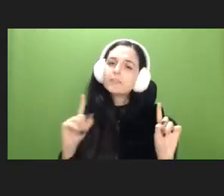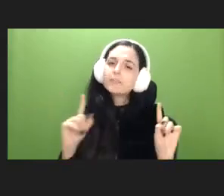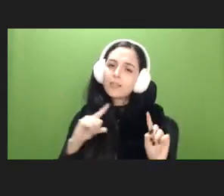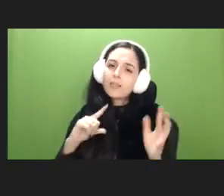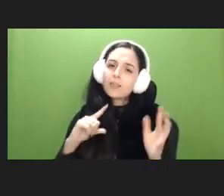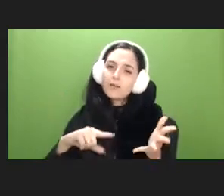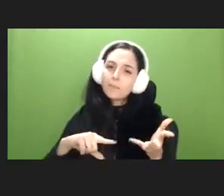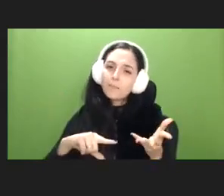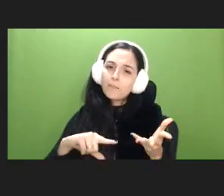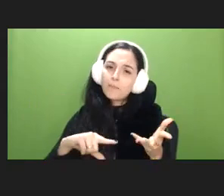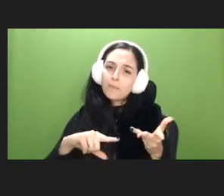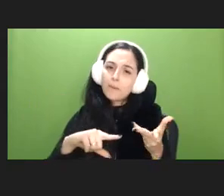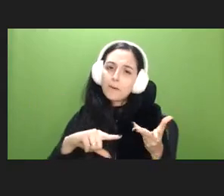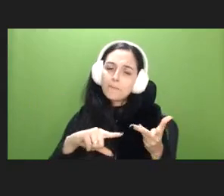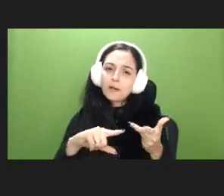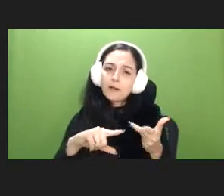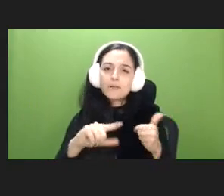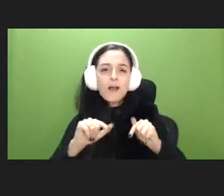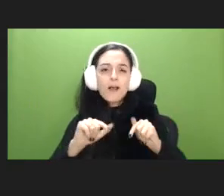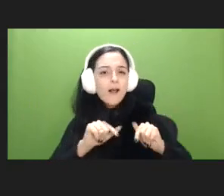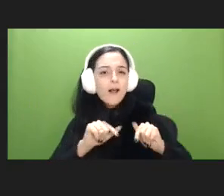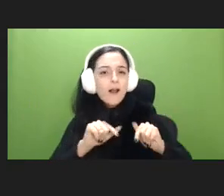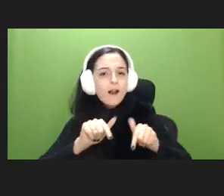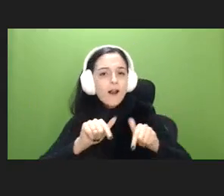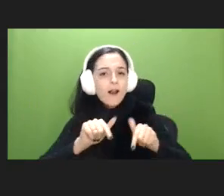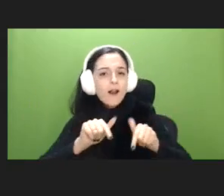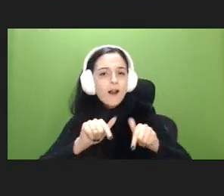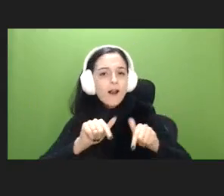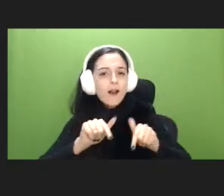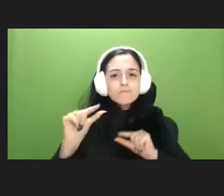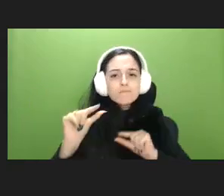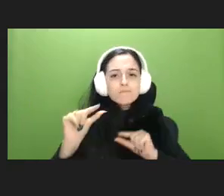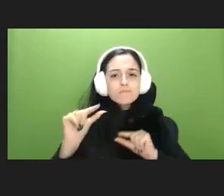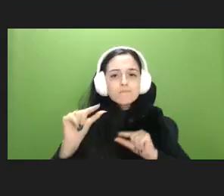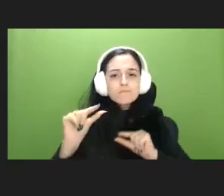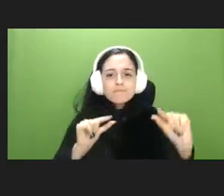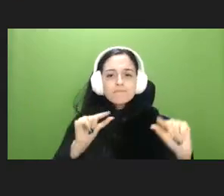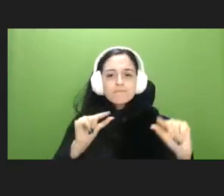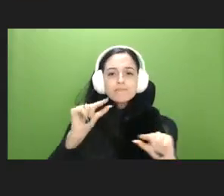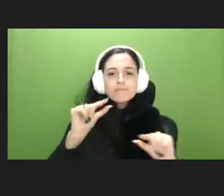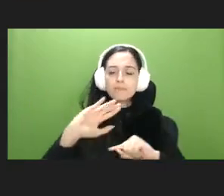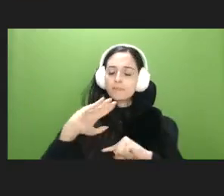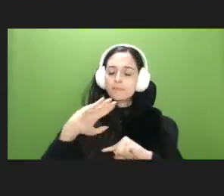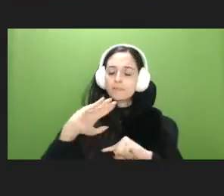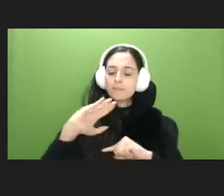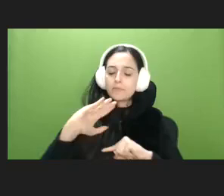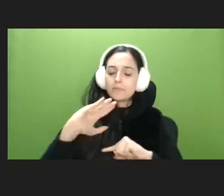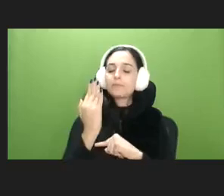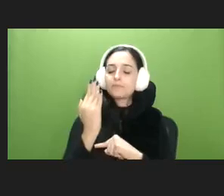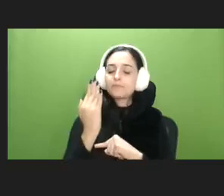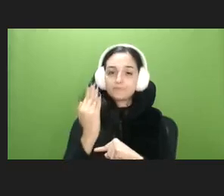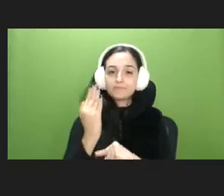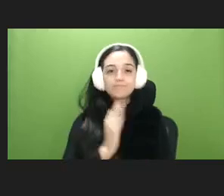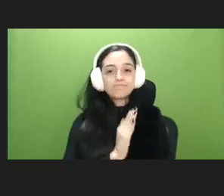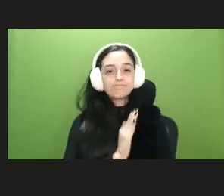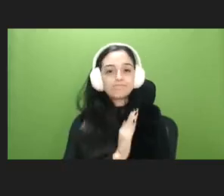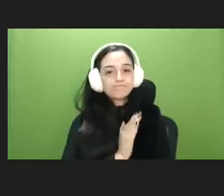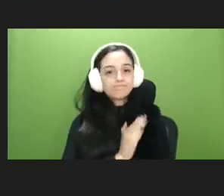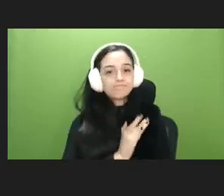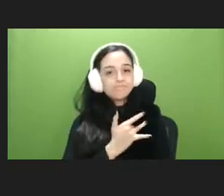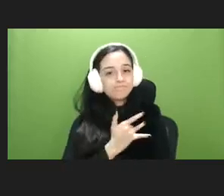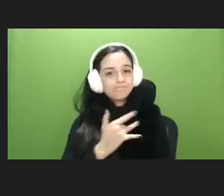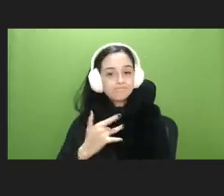né, de pequenos atos que vão contribuir para que a gente tenha um coração saudável, uma